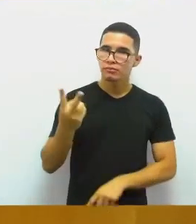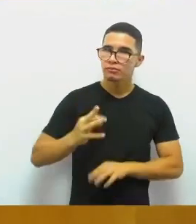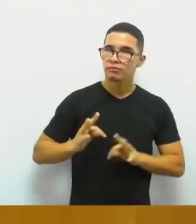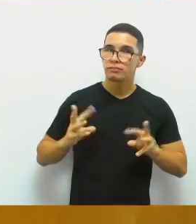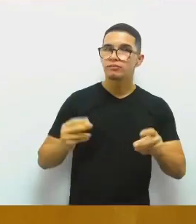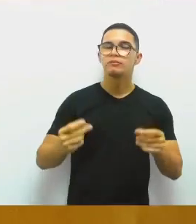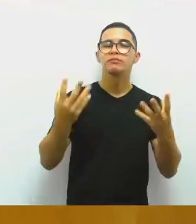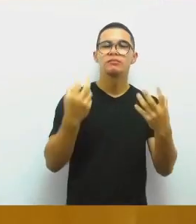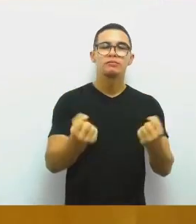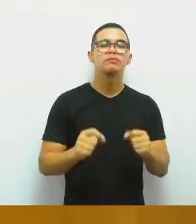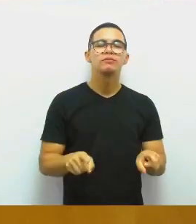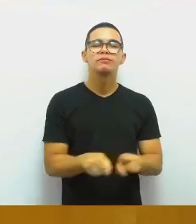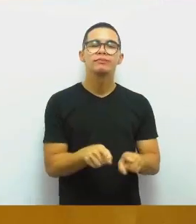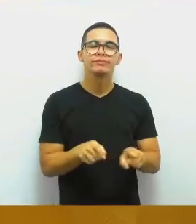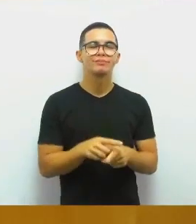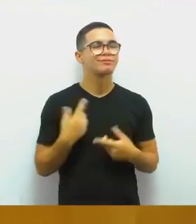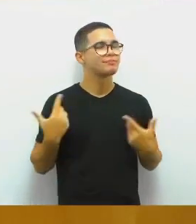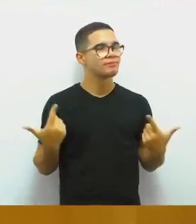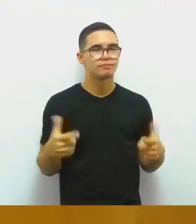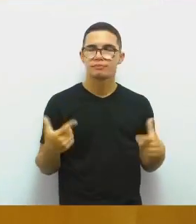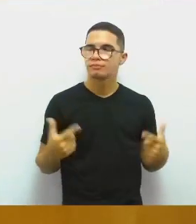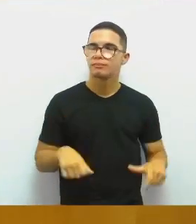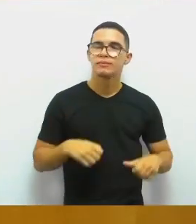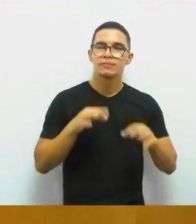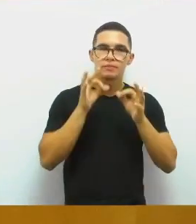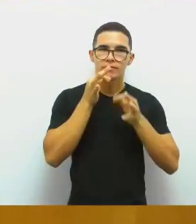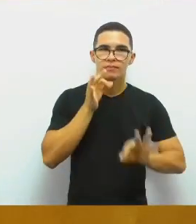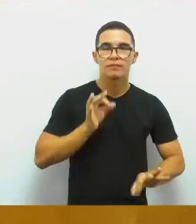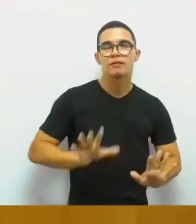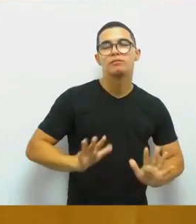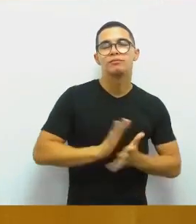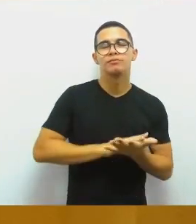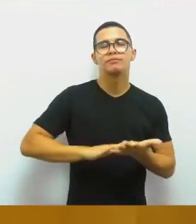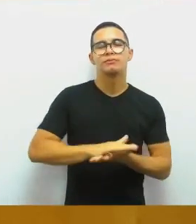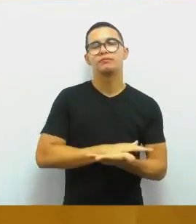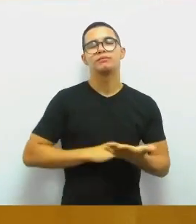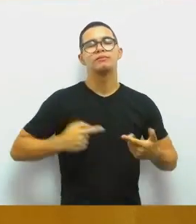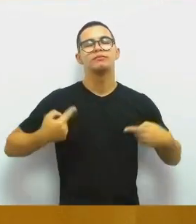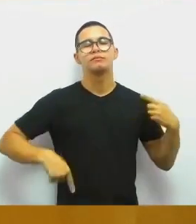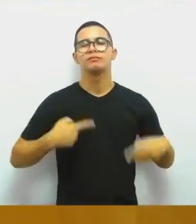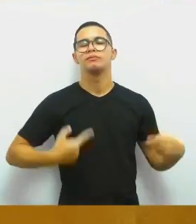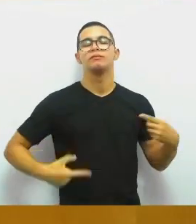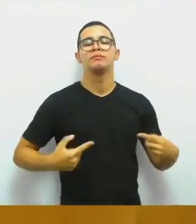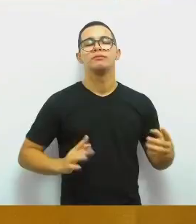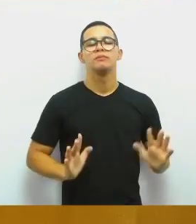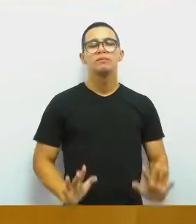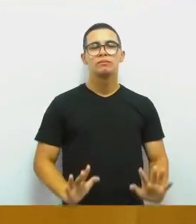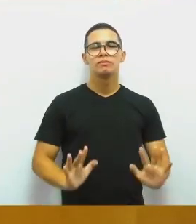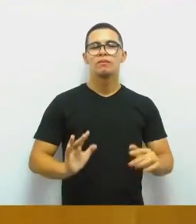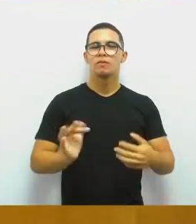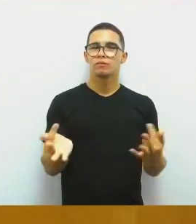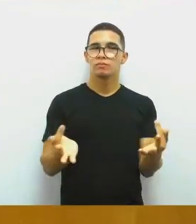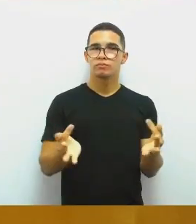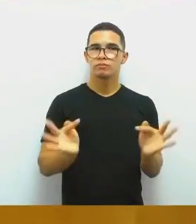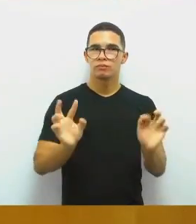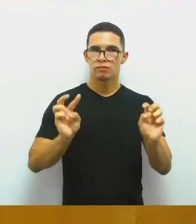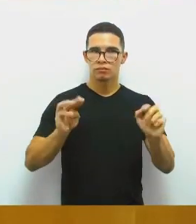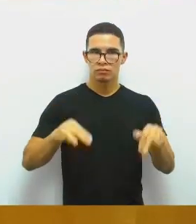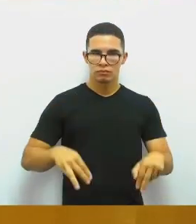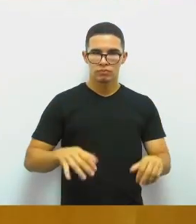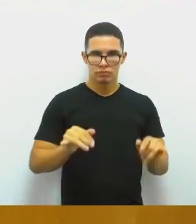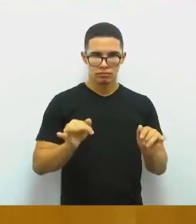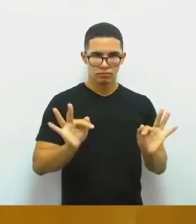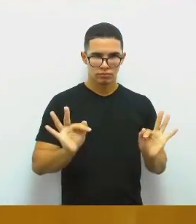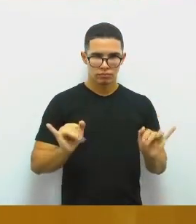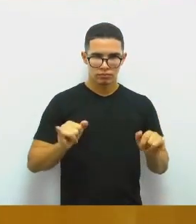quais não houve oradores. Nada mais havendo a tratar, Sua Excelência deu por encerrada a presente sessão, designando